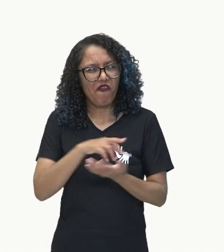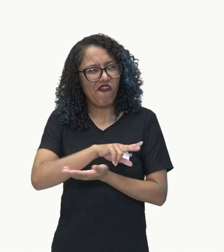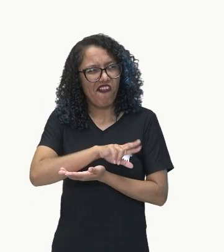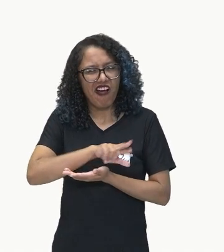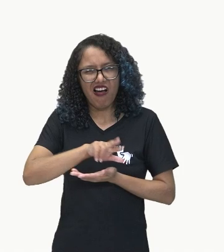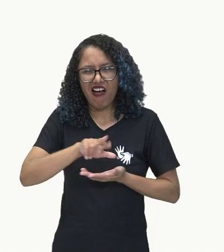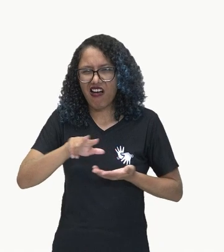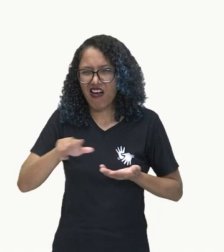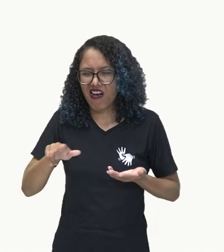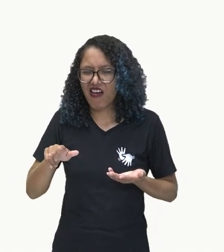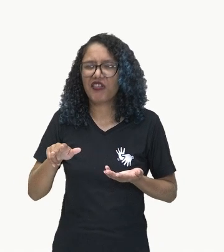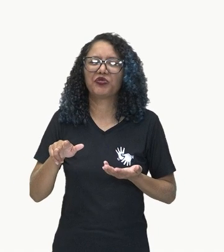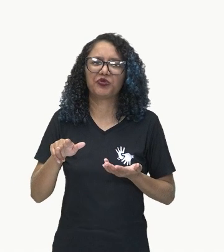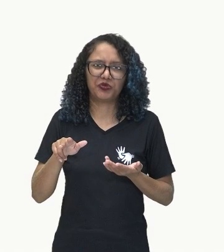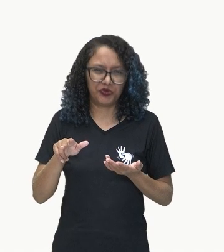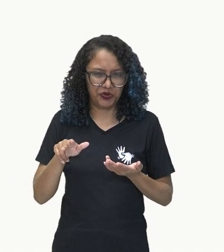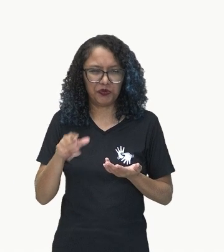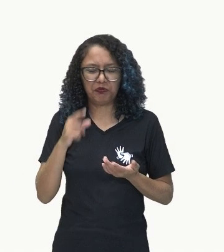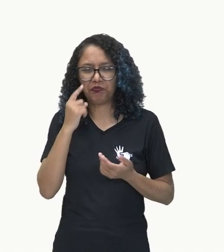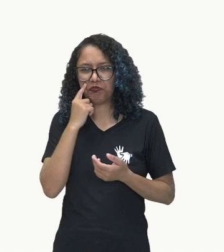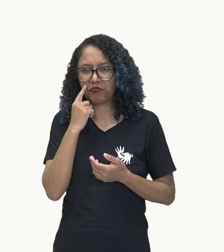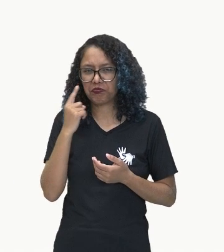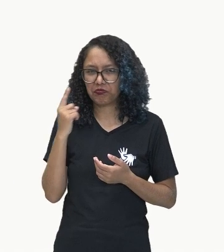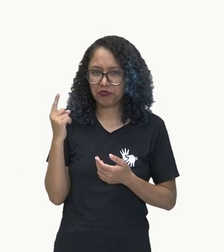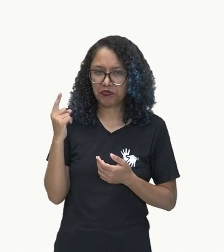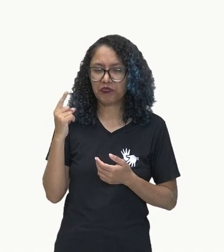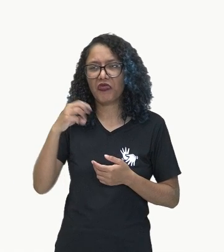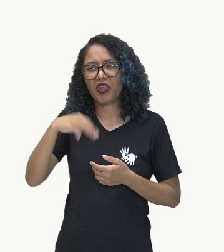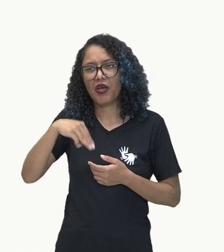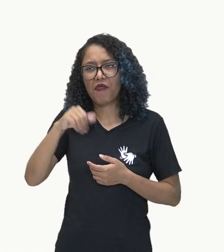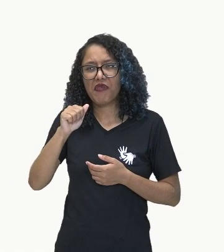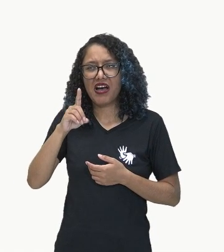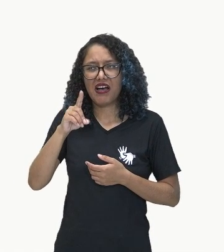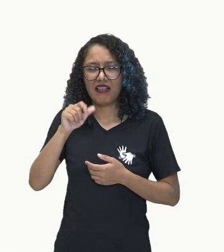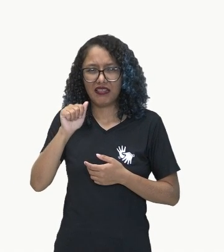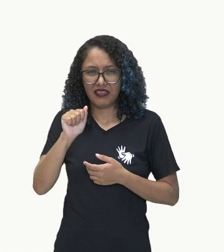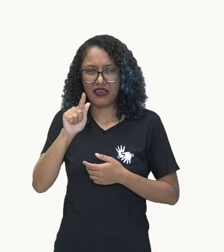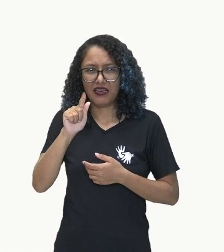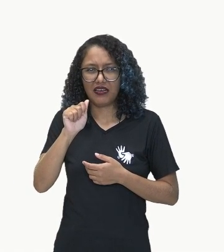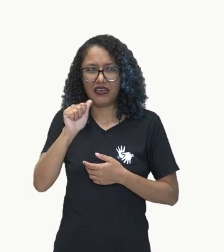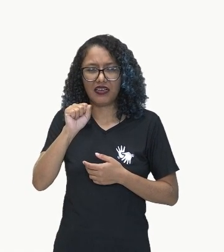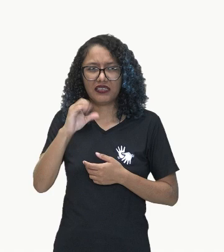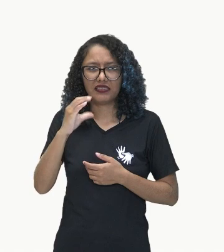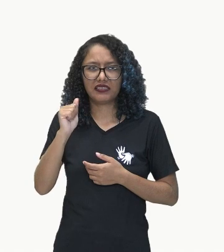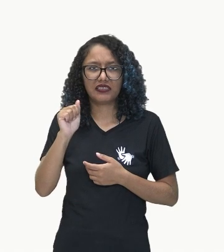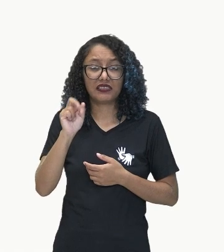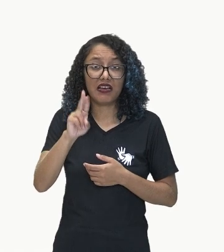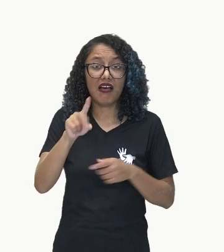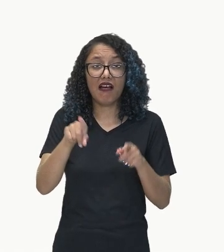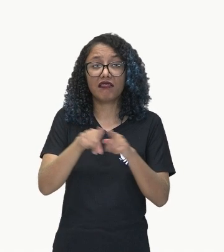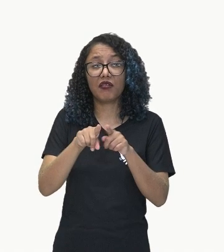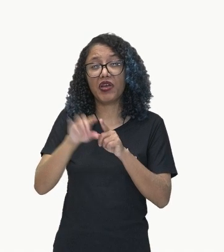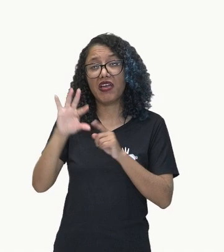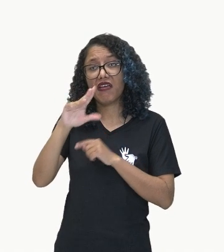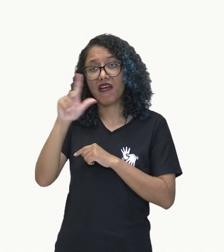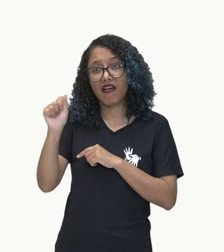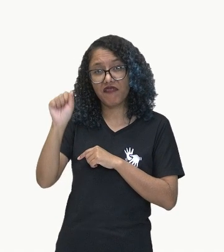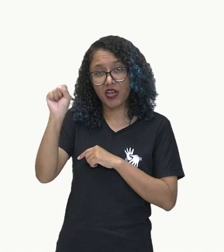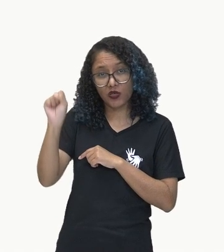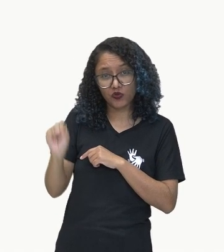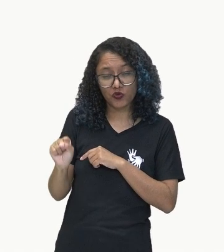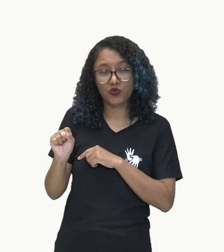países. Madagascar, Botsuana, Namíbia, África do Sul, né? Quando a gente fala de